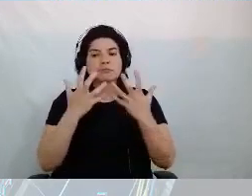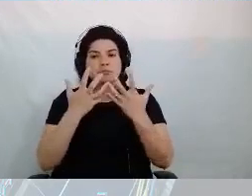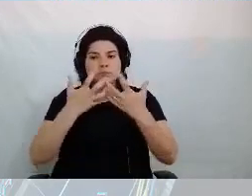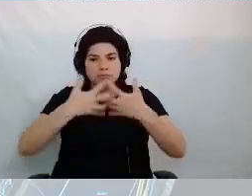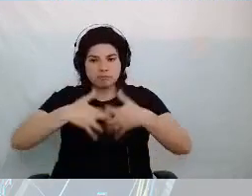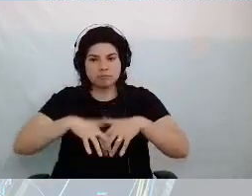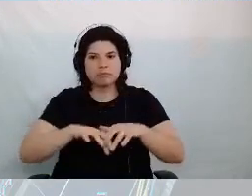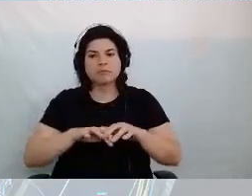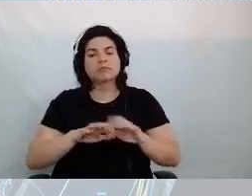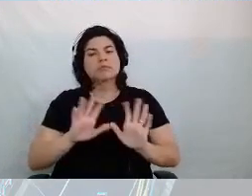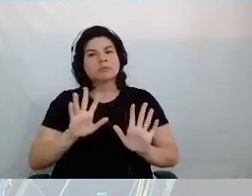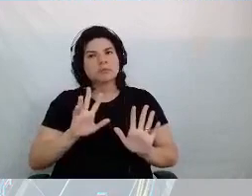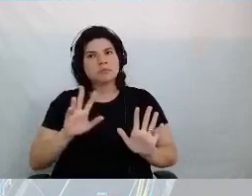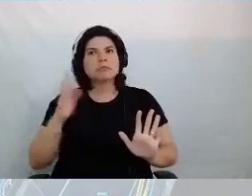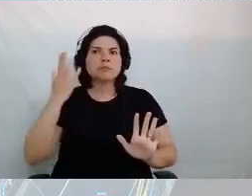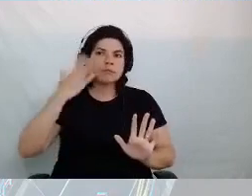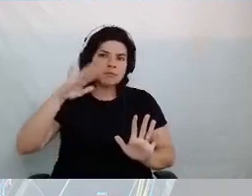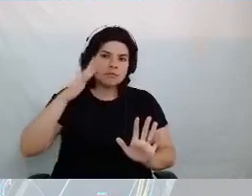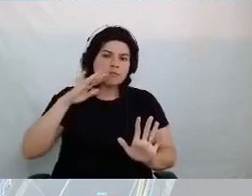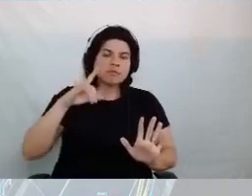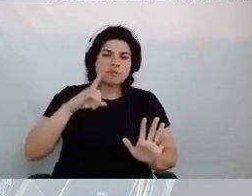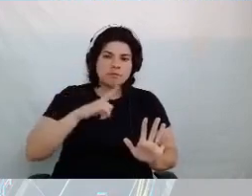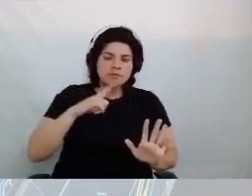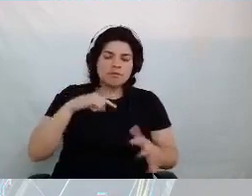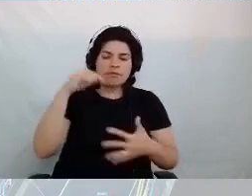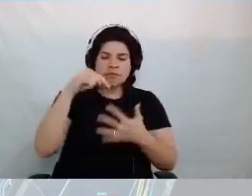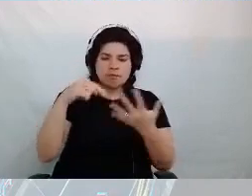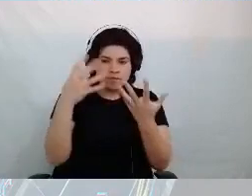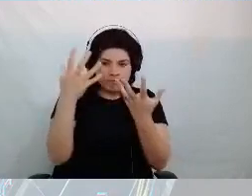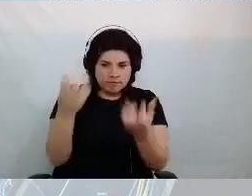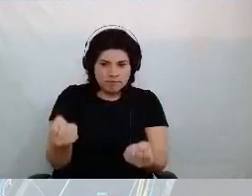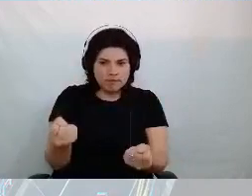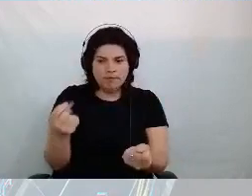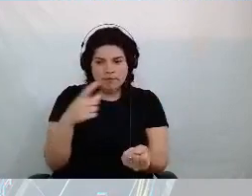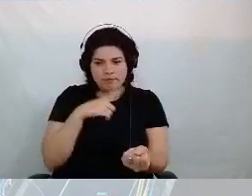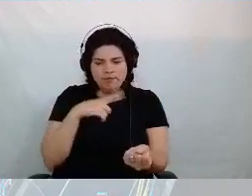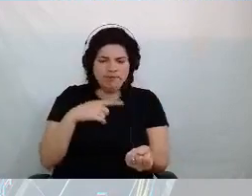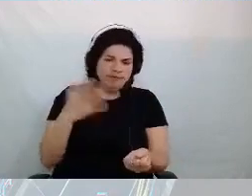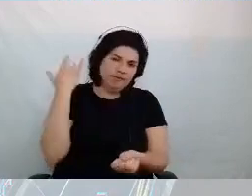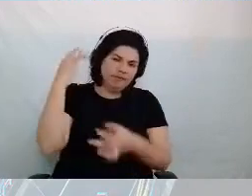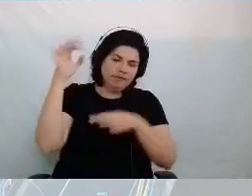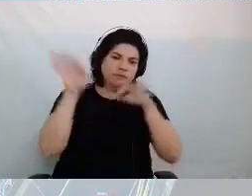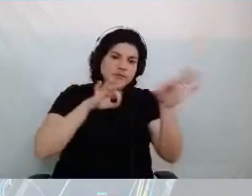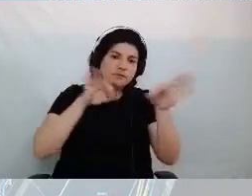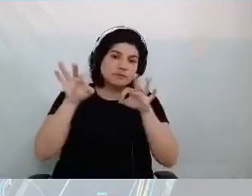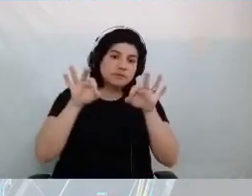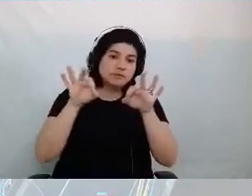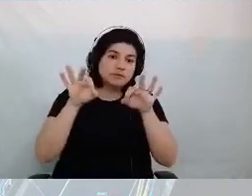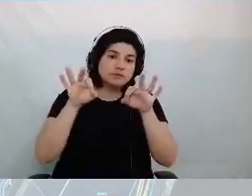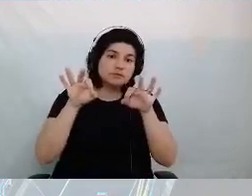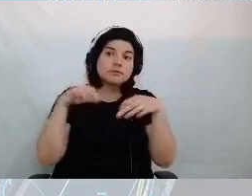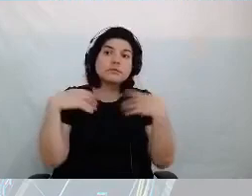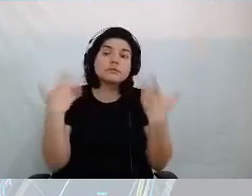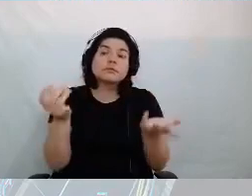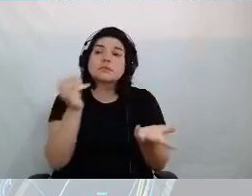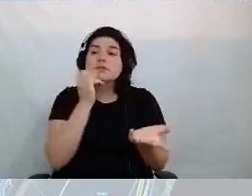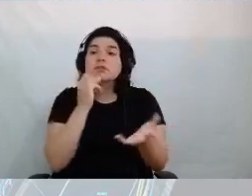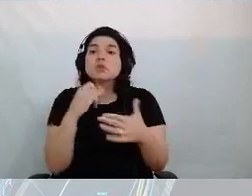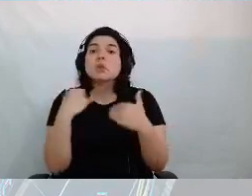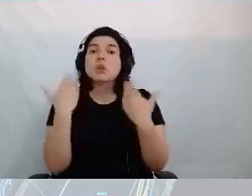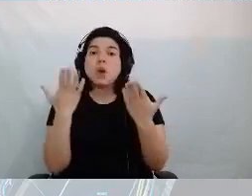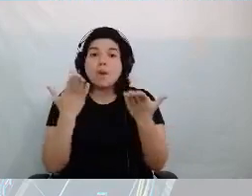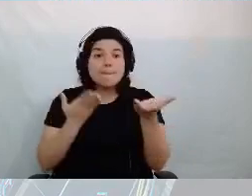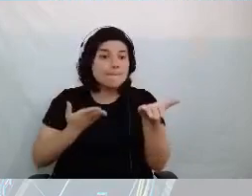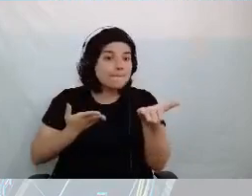vai entender se, baseado no critério de aceite que a gente estabeleceu lá atrás, qual que é o status do teste. E aí? Ele passou,